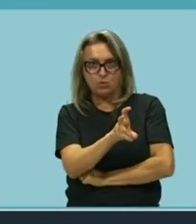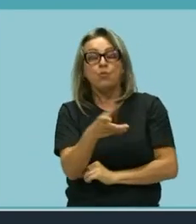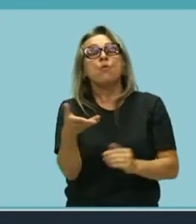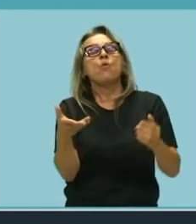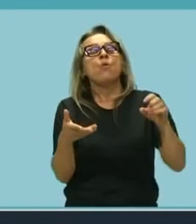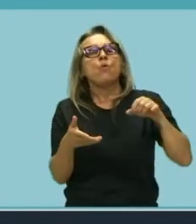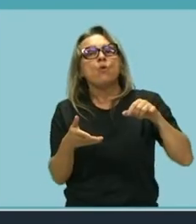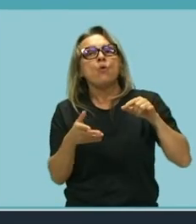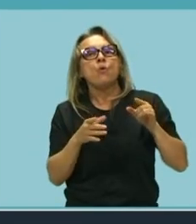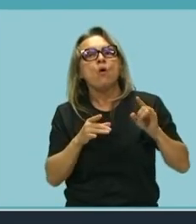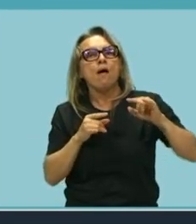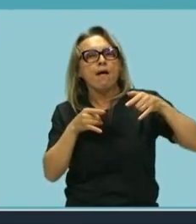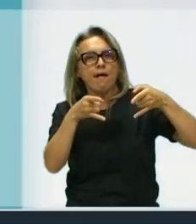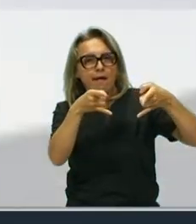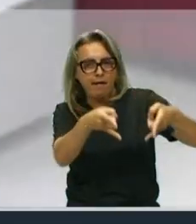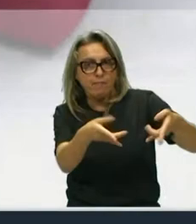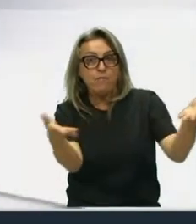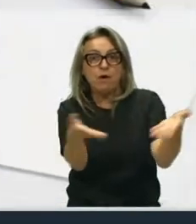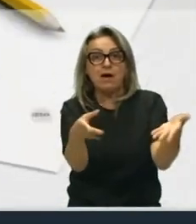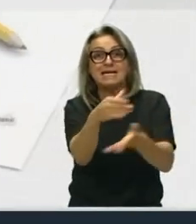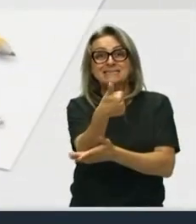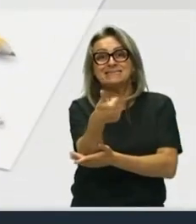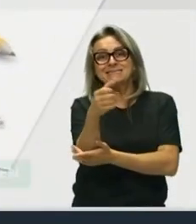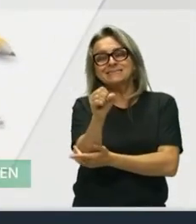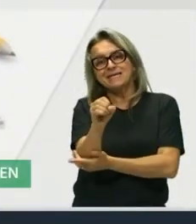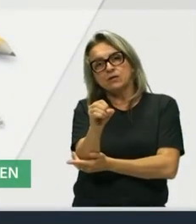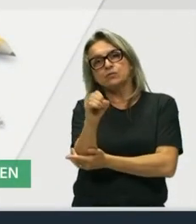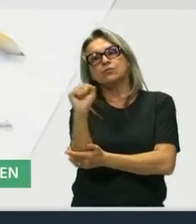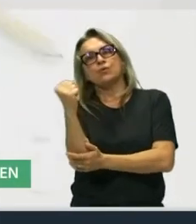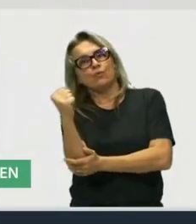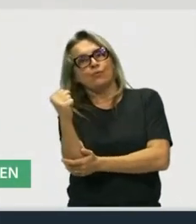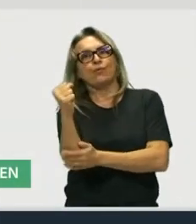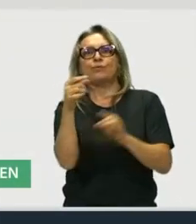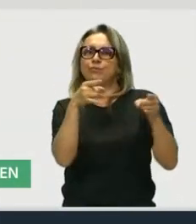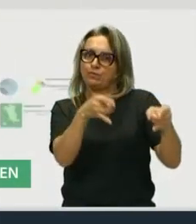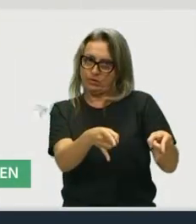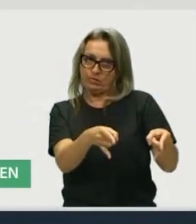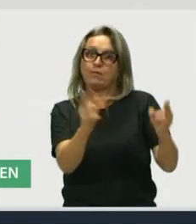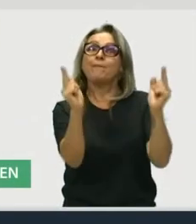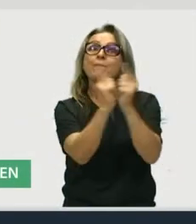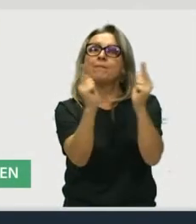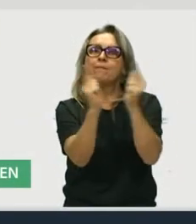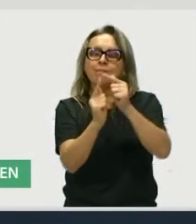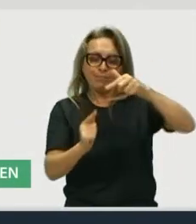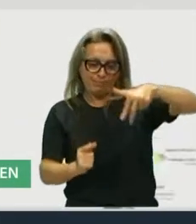COVID, para atender o paciente COVID.